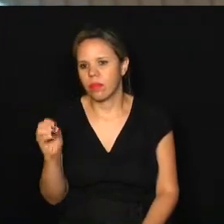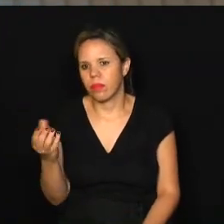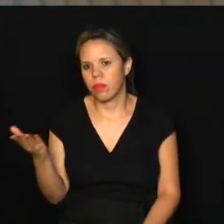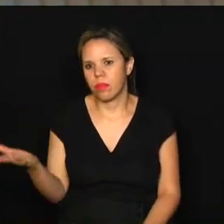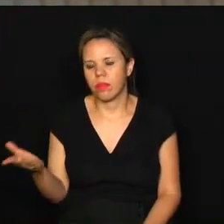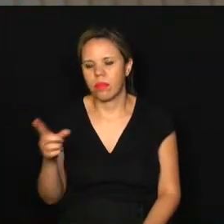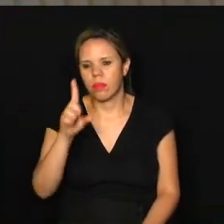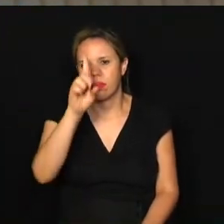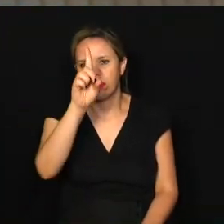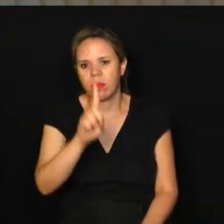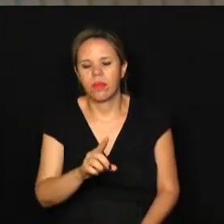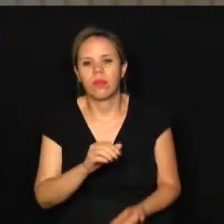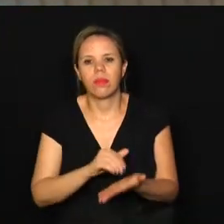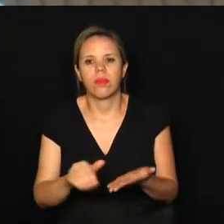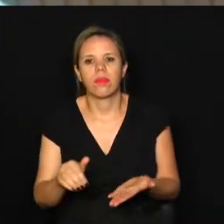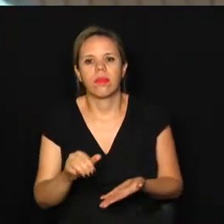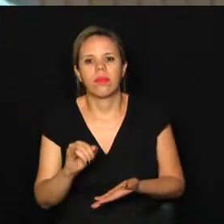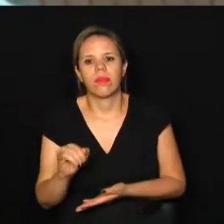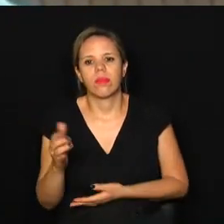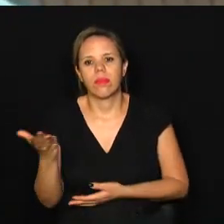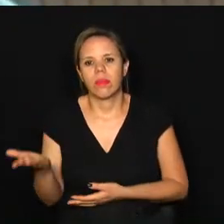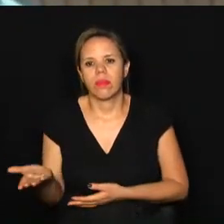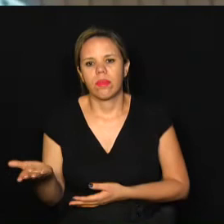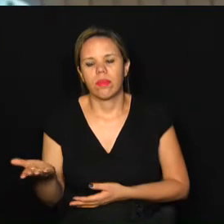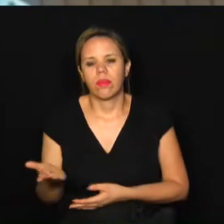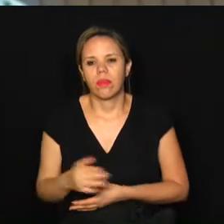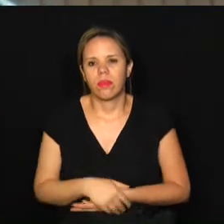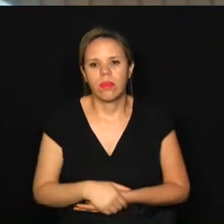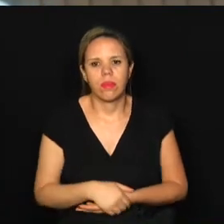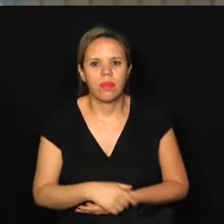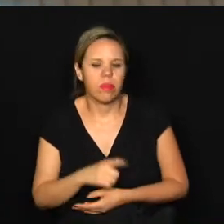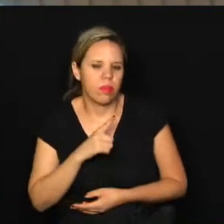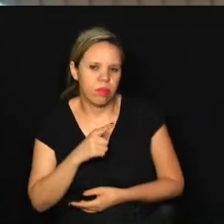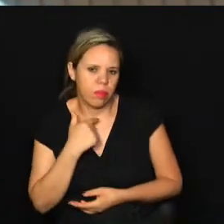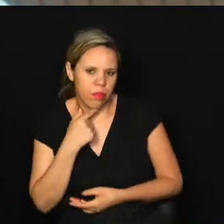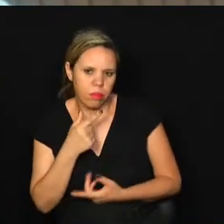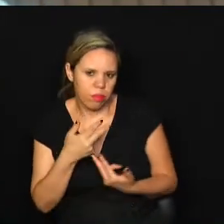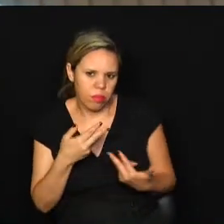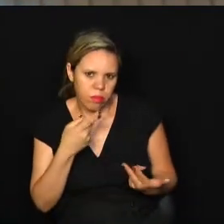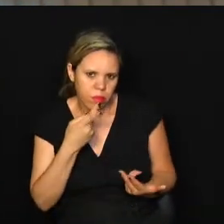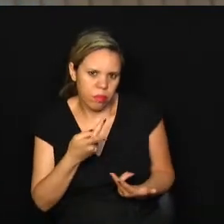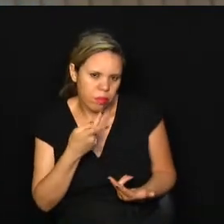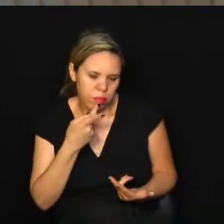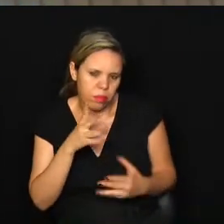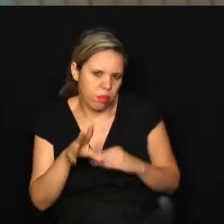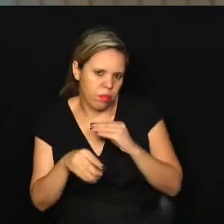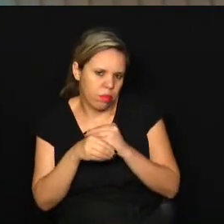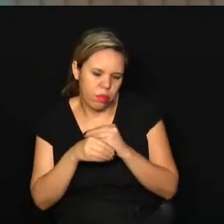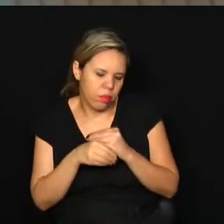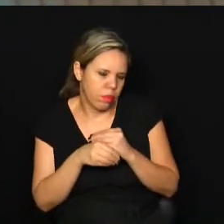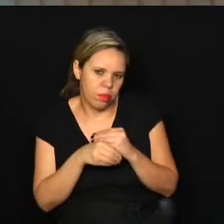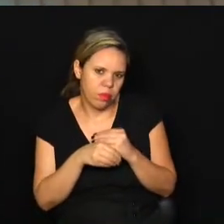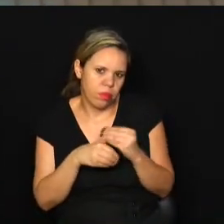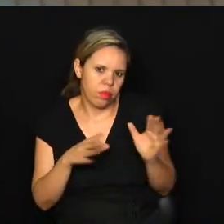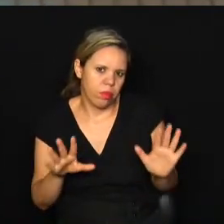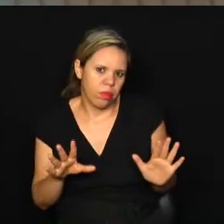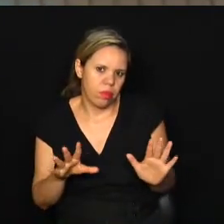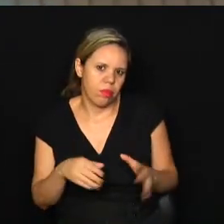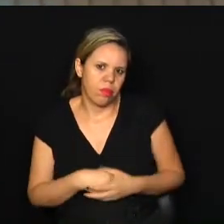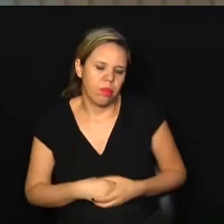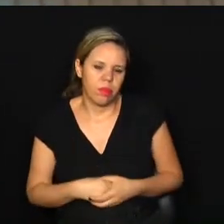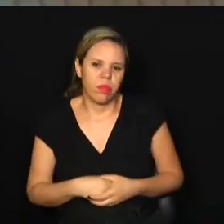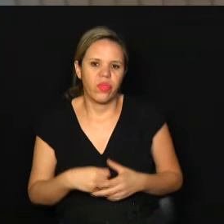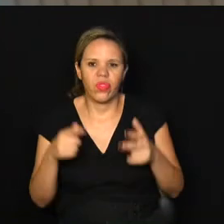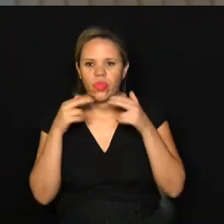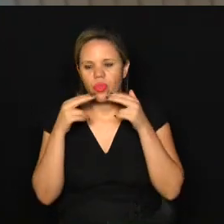diretor do departamento, se o senhor tem algum questionamento para acrescentar, alguma